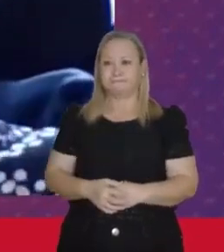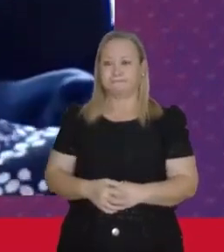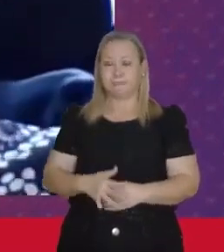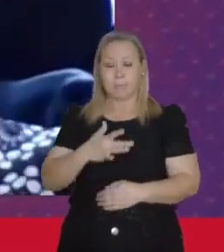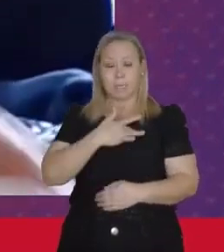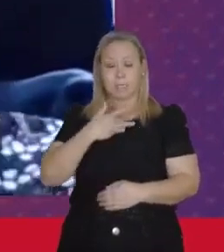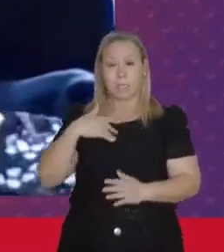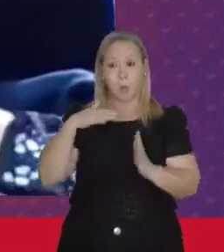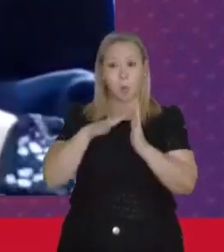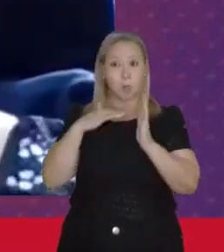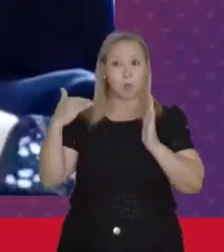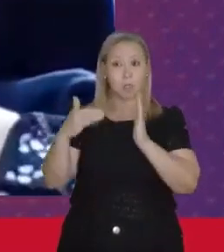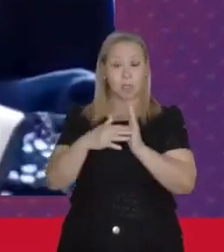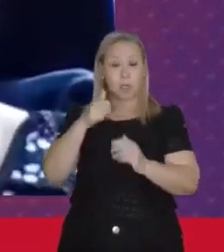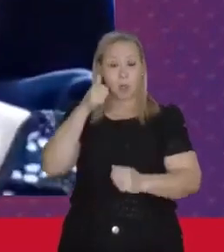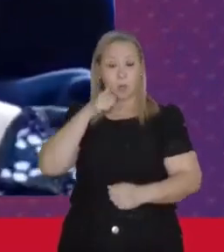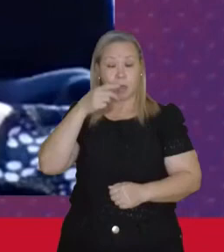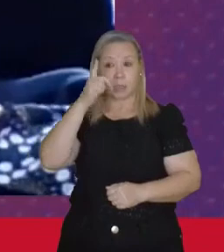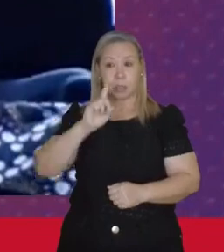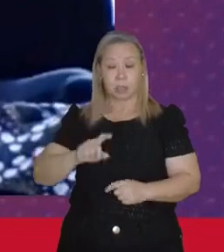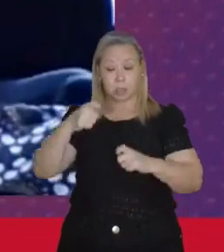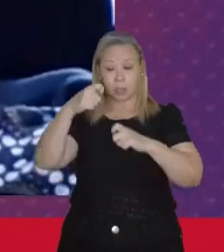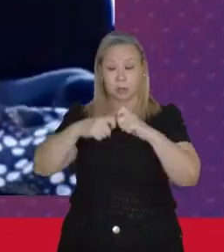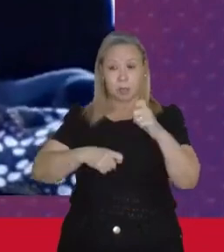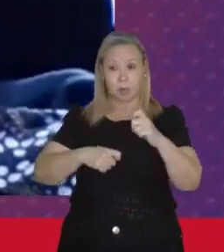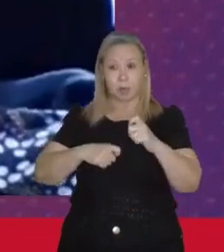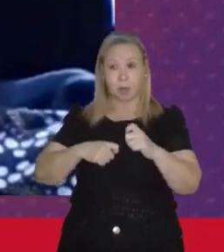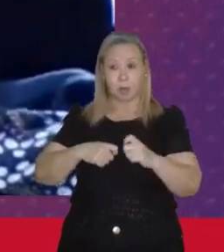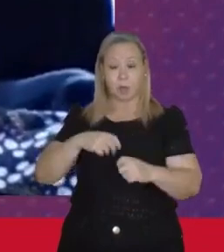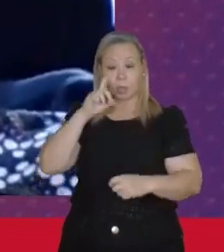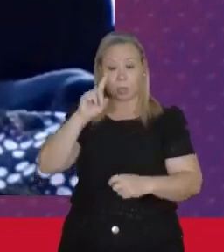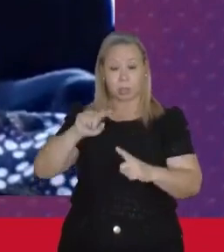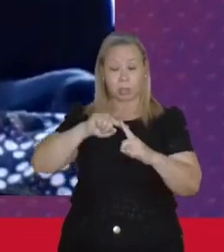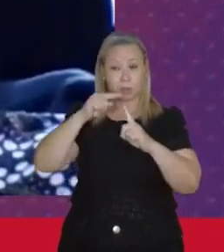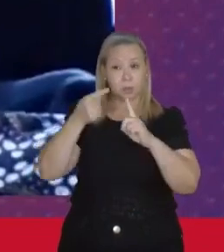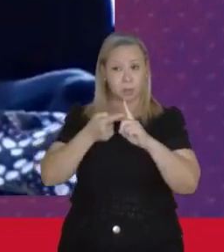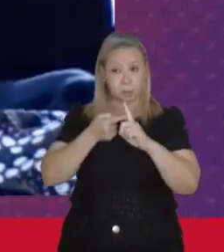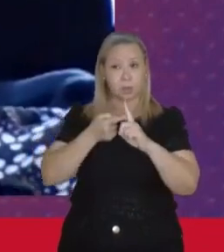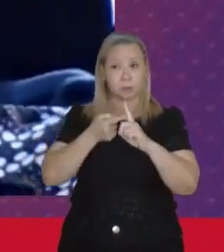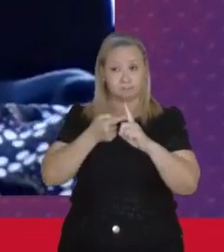Saúde integral da mulher, direitos sexuais e direitos reprodutivos.